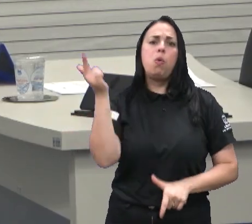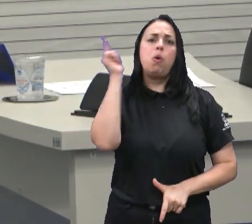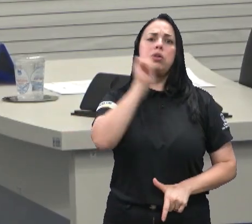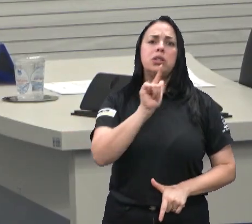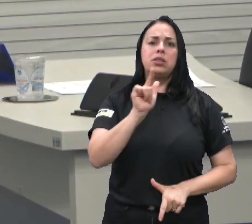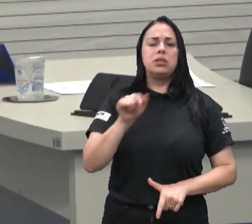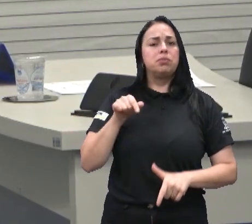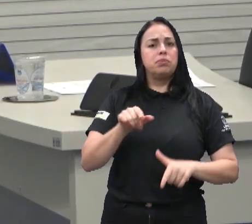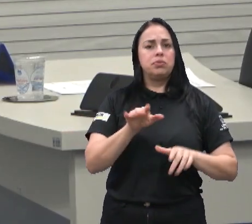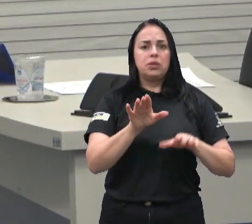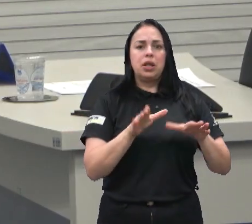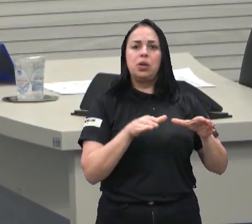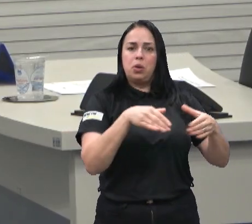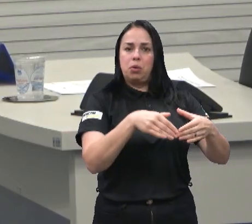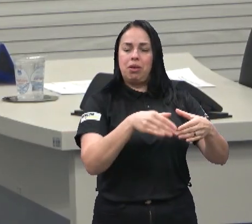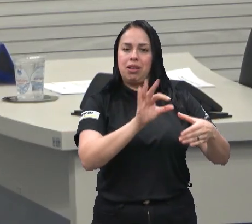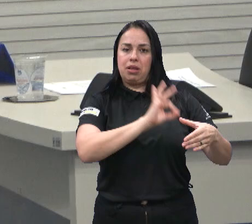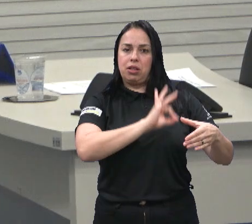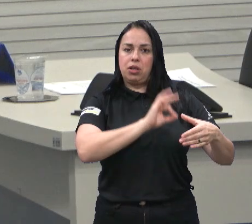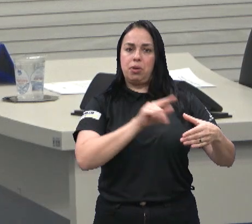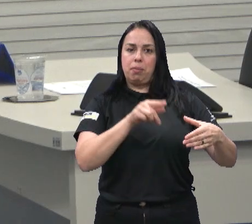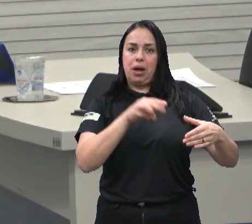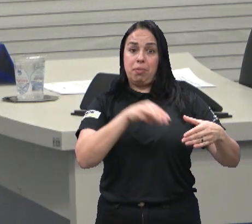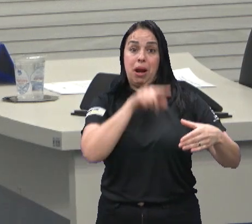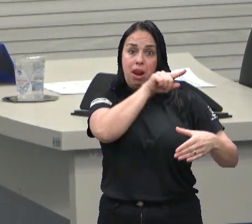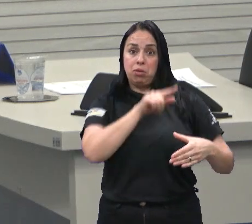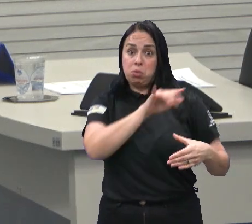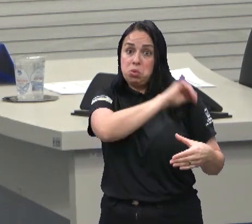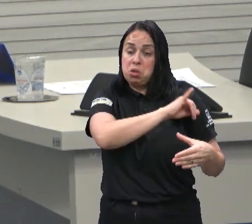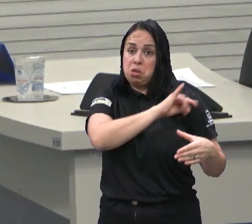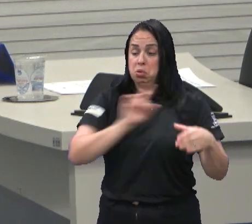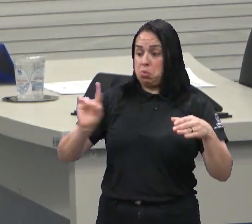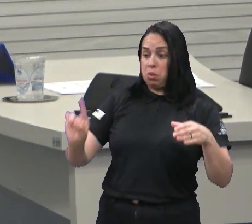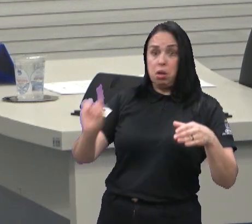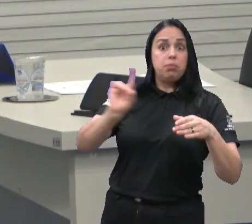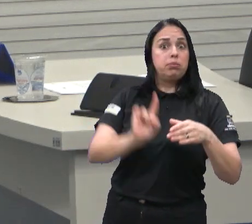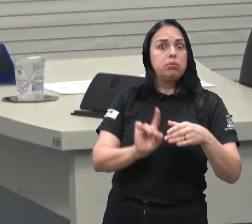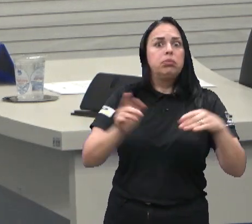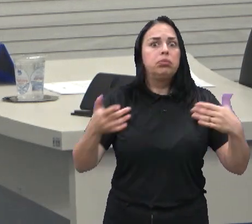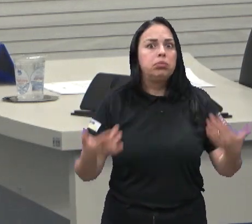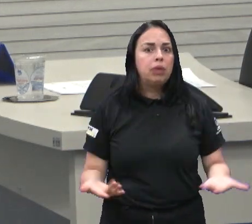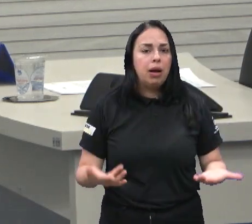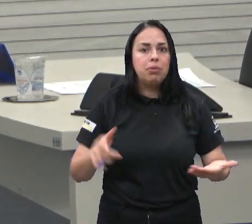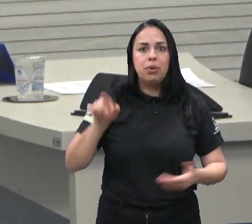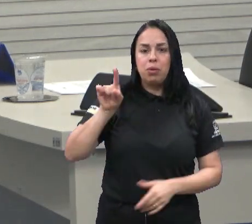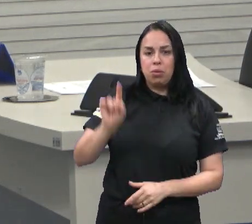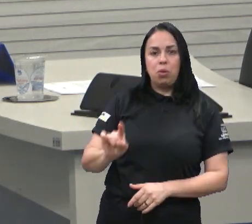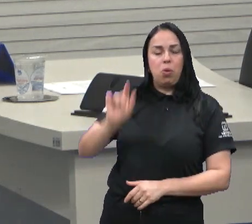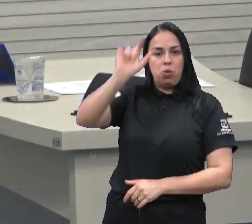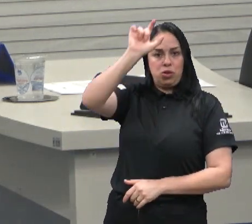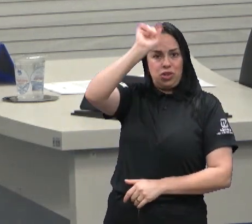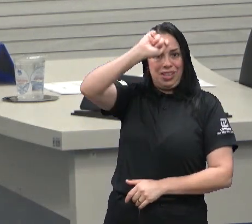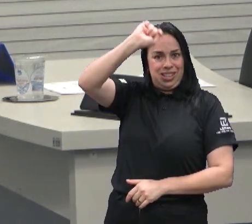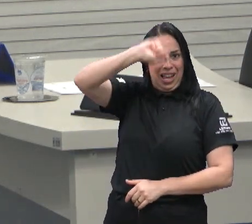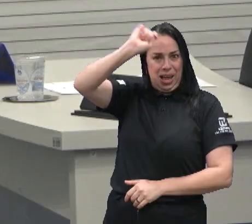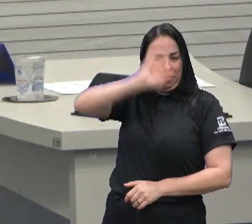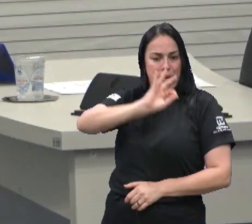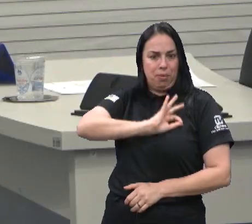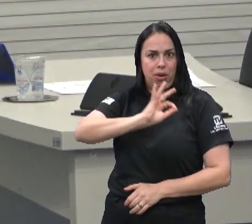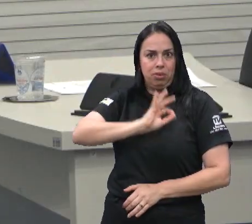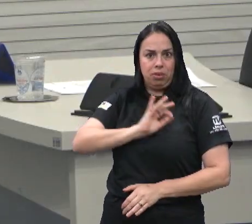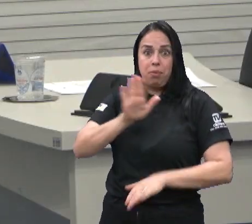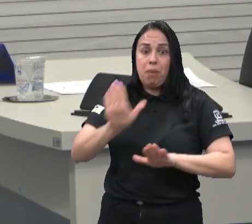Comando de Operações Especiais da Polícia Militar do Rio de Janeiro. Ou seja, um GCM treinado aqui em São José dos